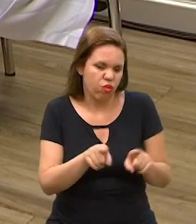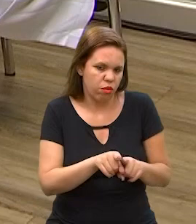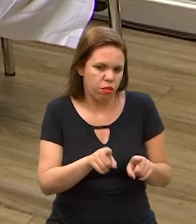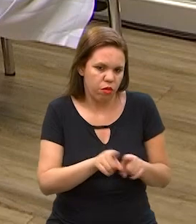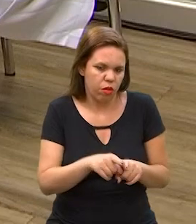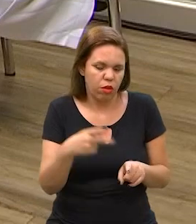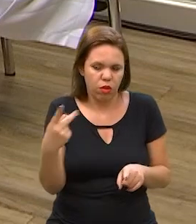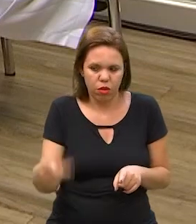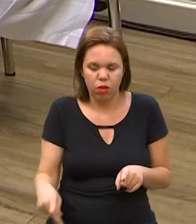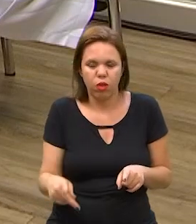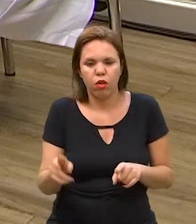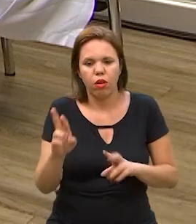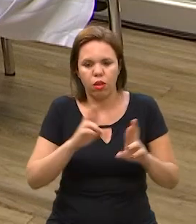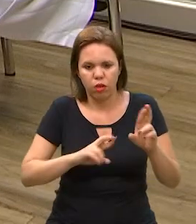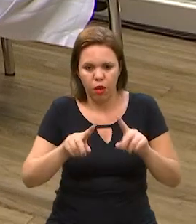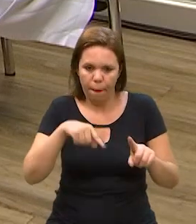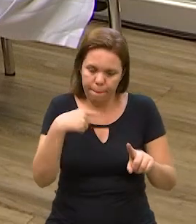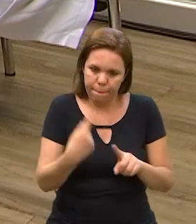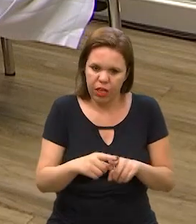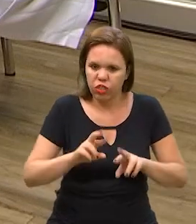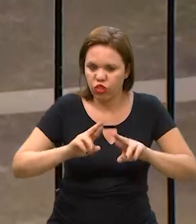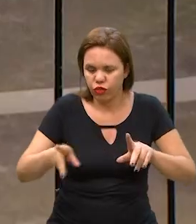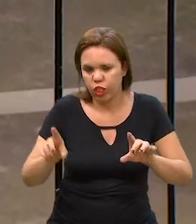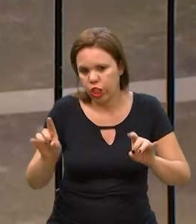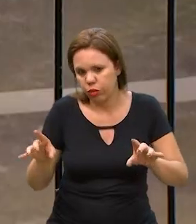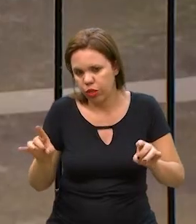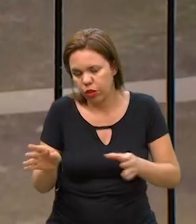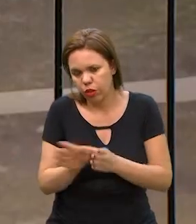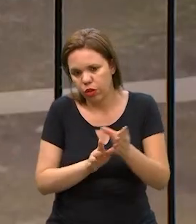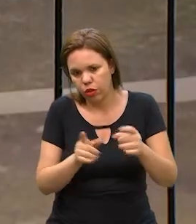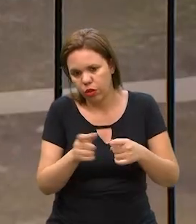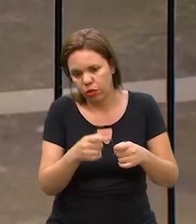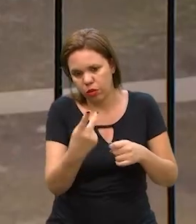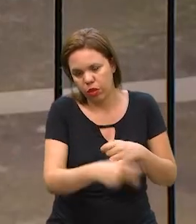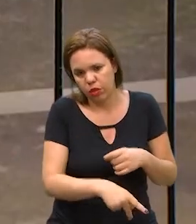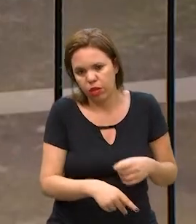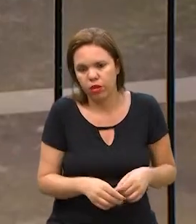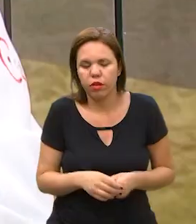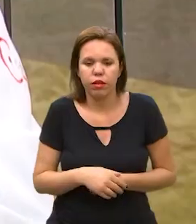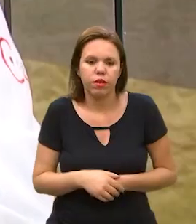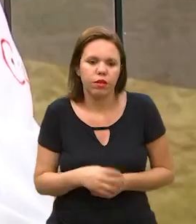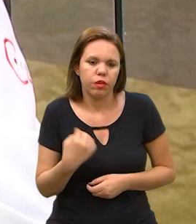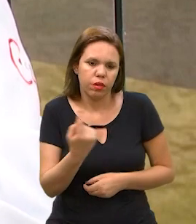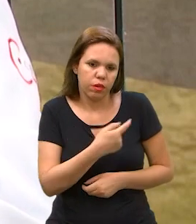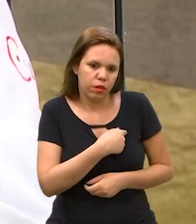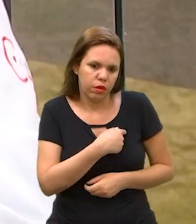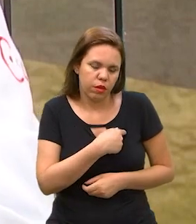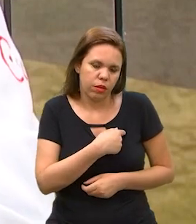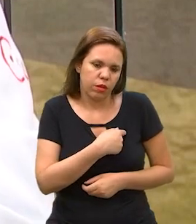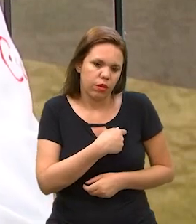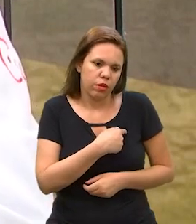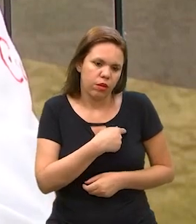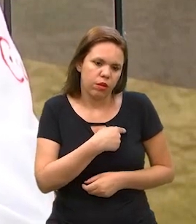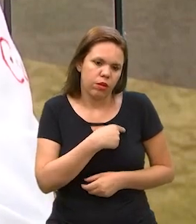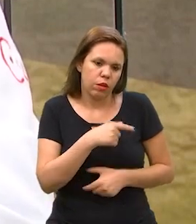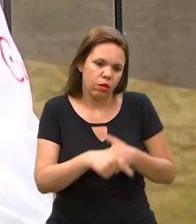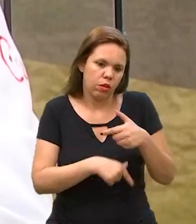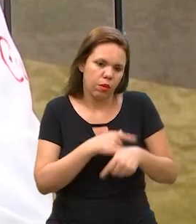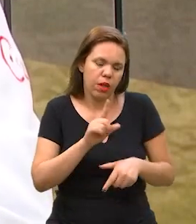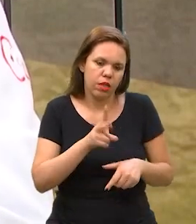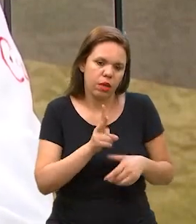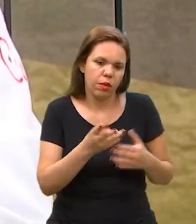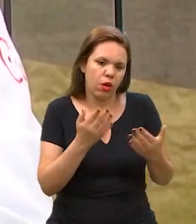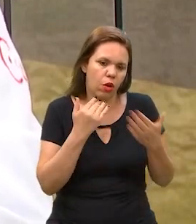indicar também a solicitação de um exame extra para orientar o médico? A nossa conduta é